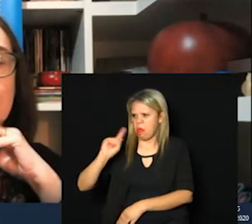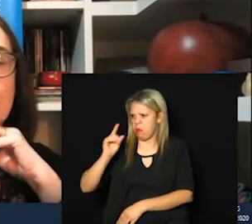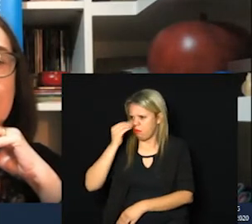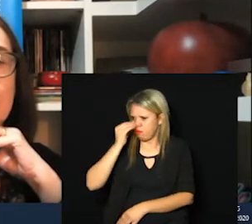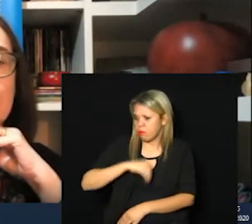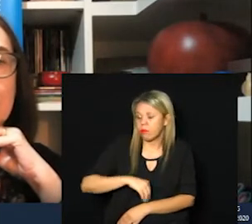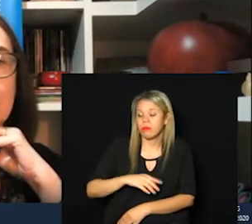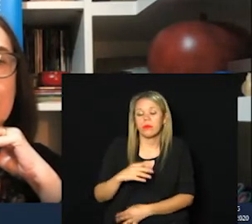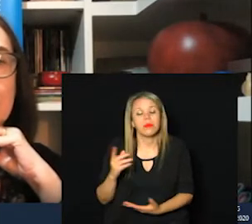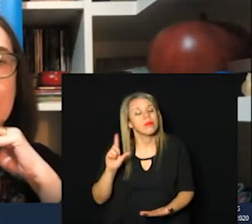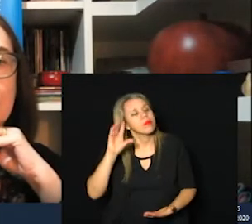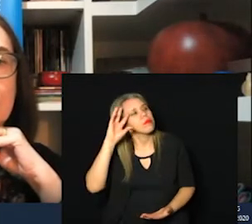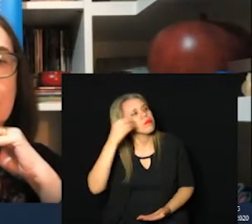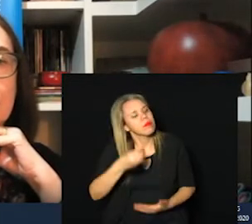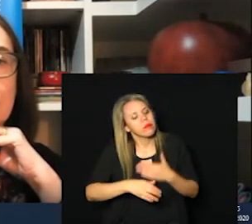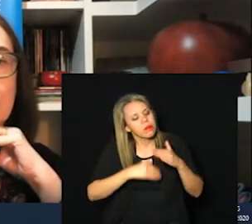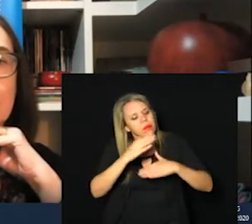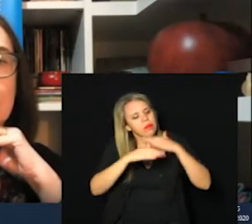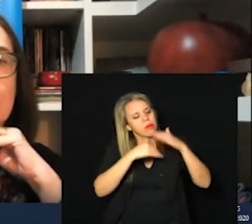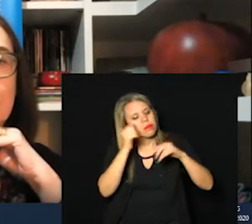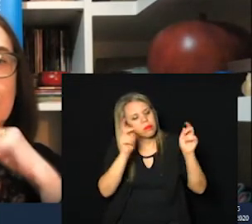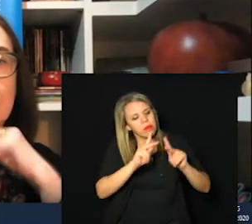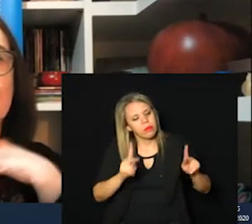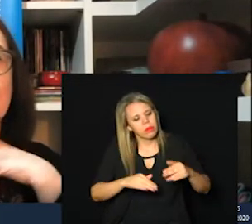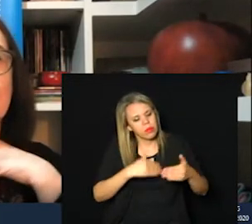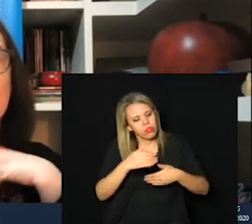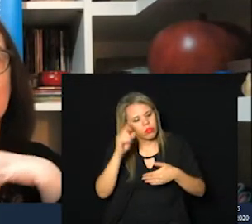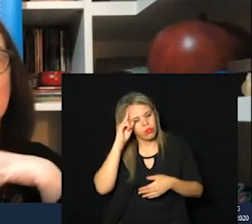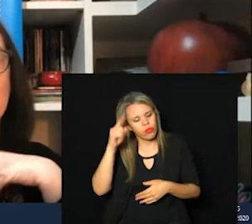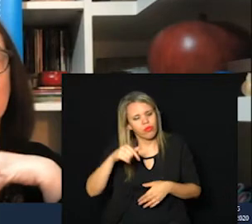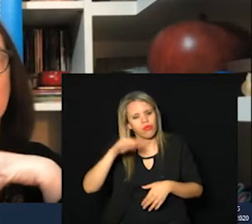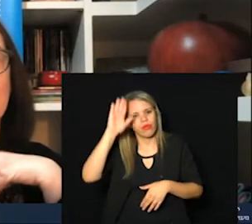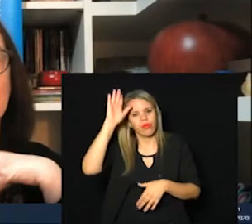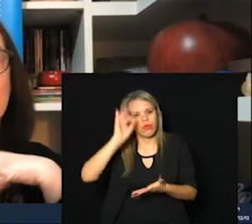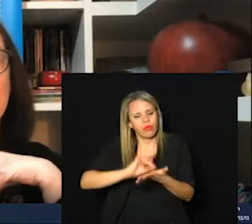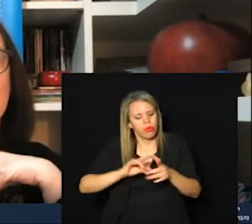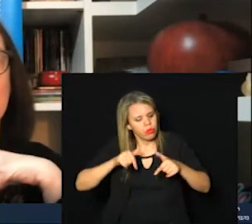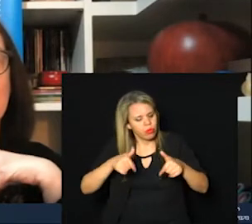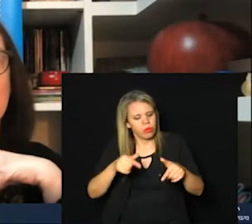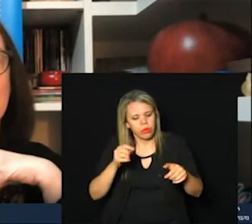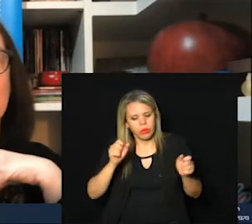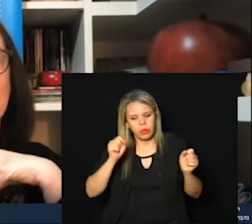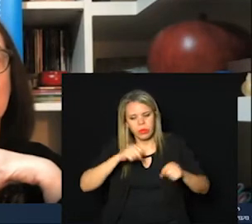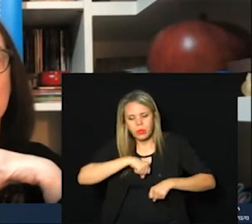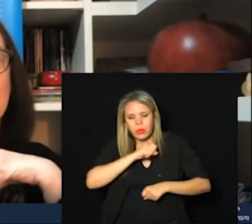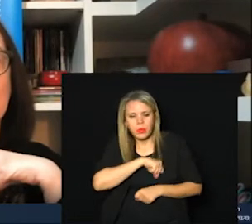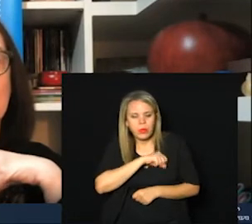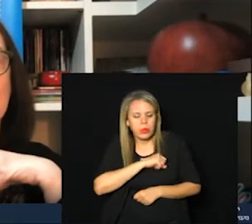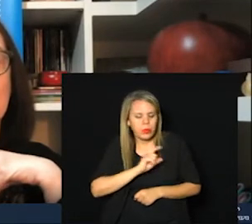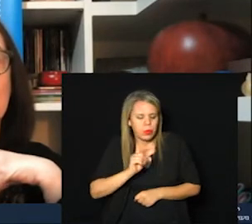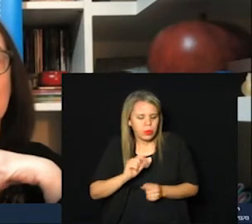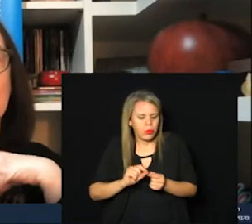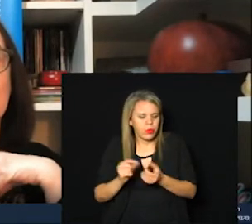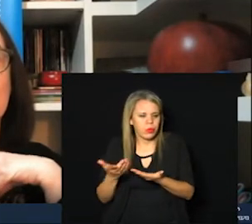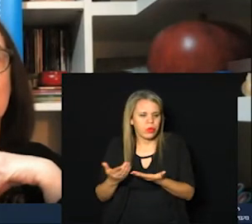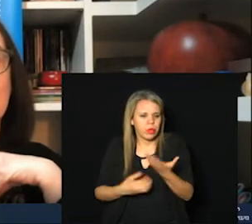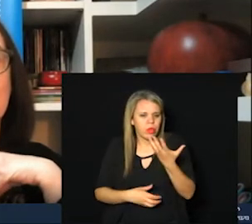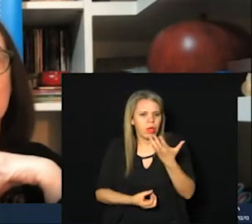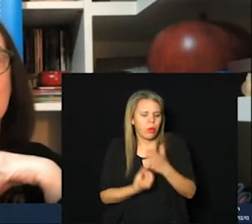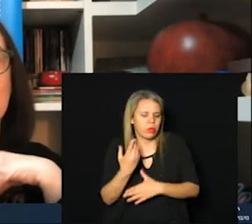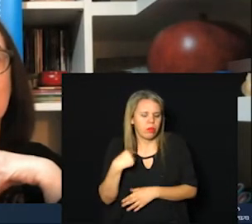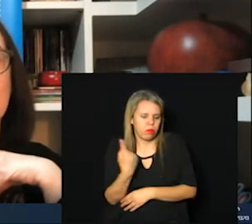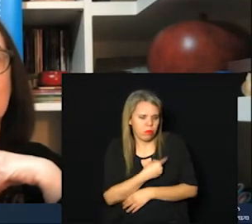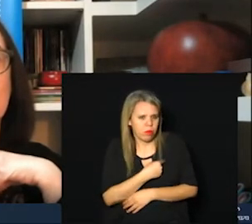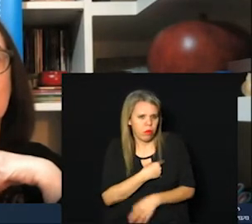Cedo entendemos que construir a paz no dia a dia é muito mais do que não reagir negativamente àquilo que a gente recebe.